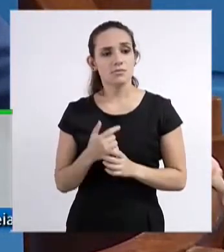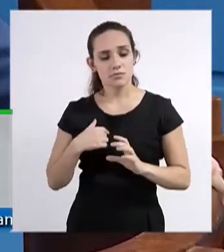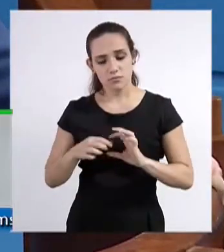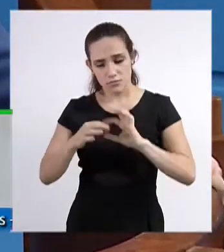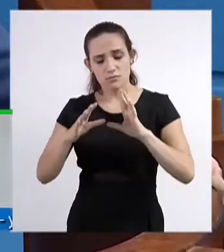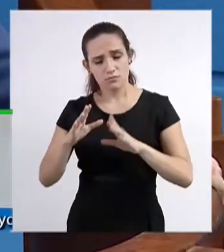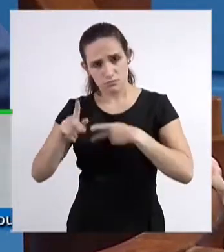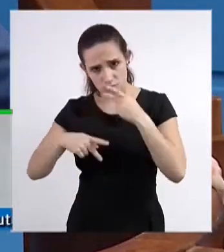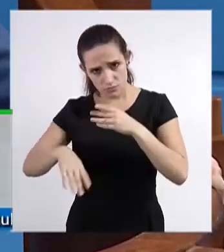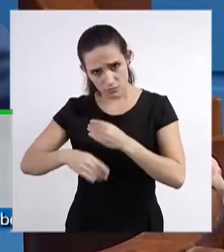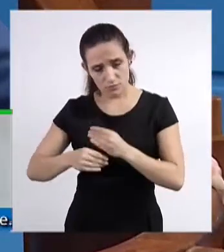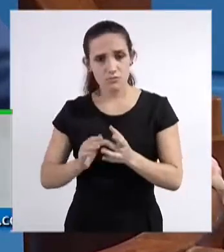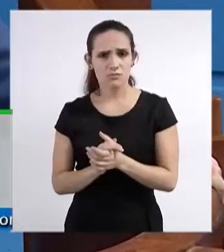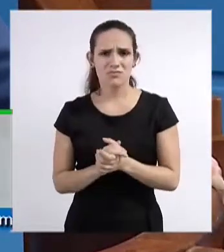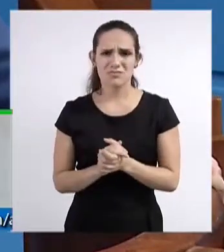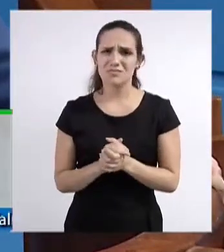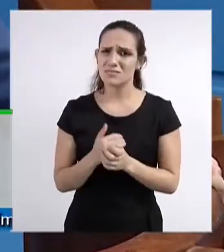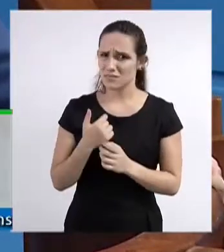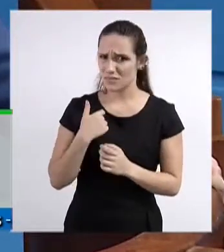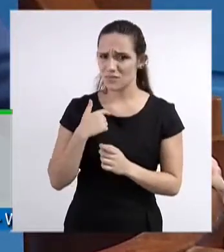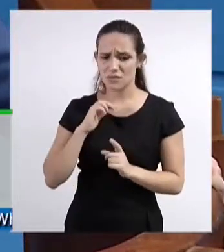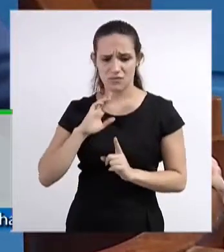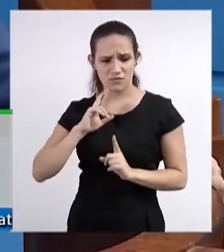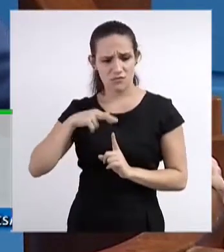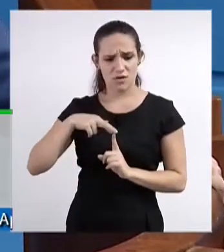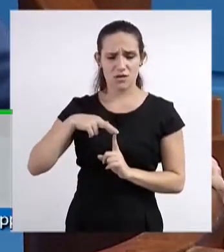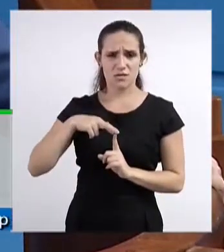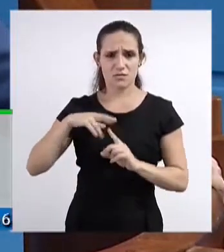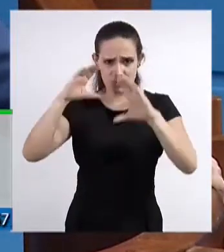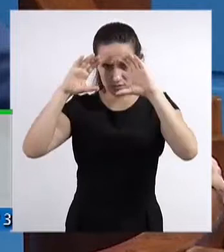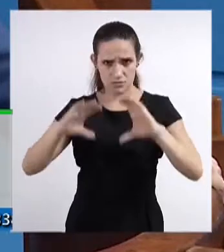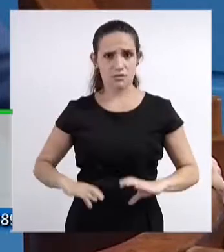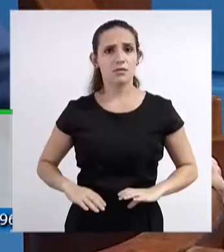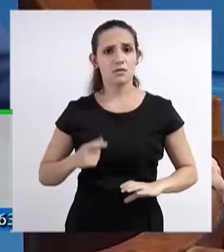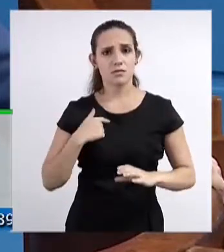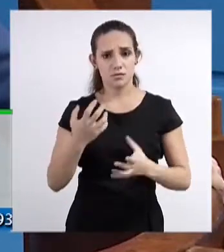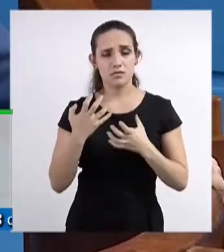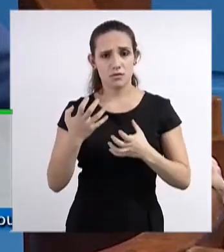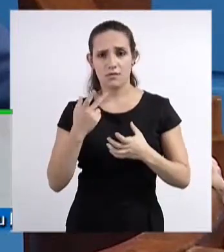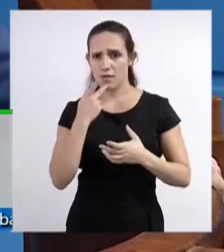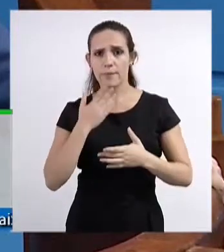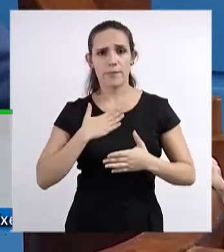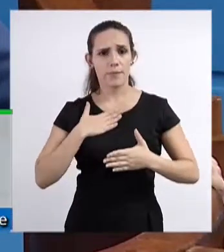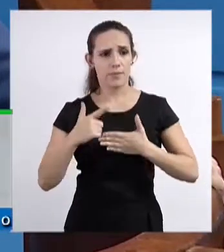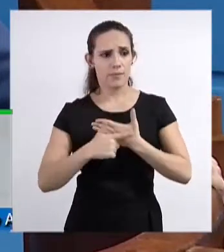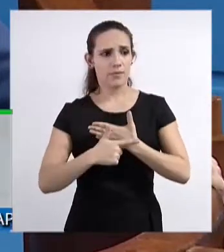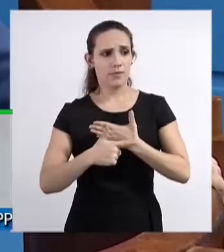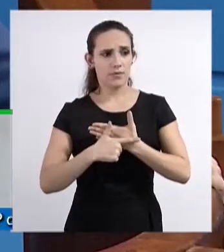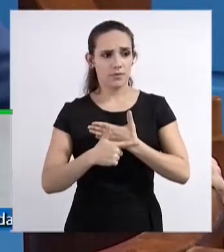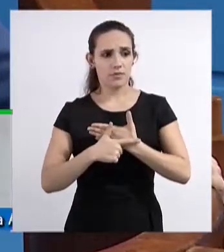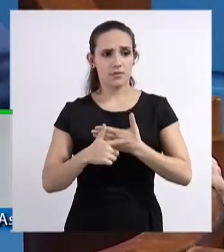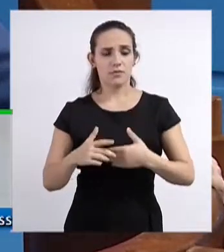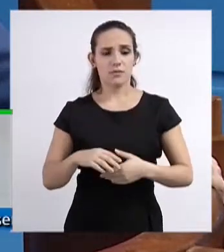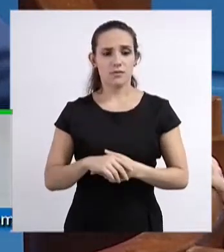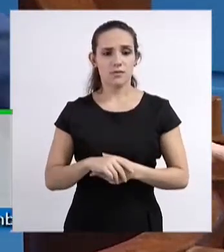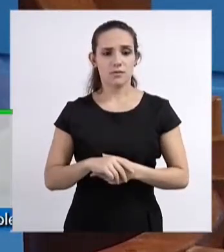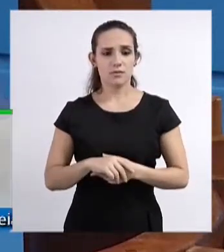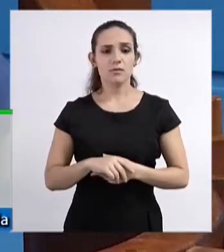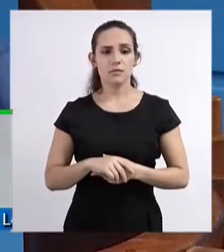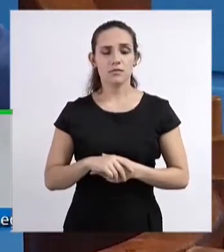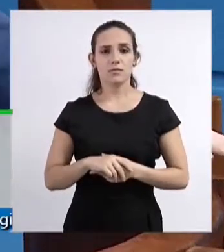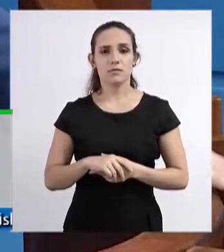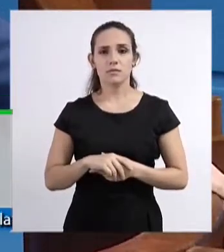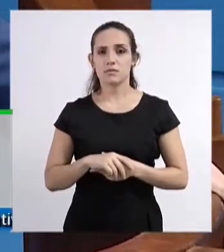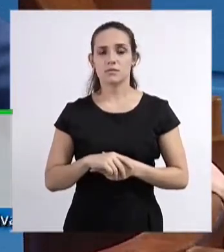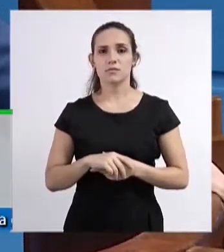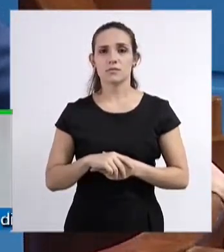parte. E eu, enquanto representante do cidadão, quero fazer o meu papel como agente político ativo, defendendo